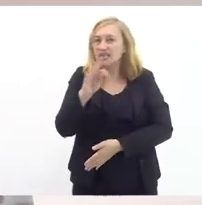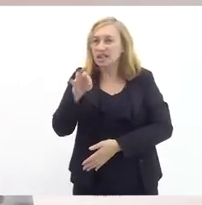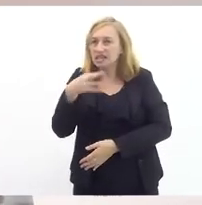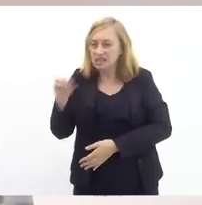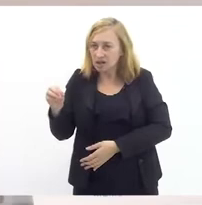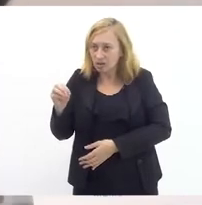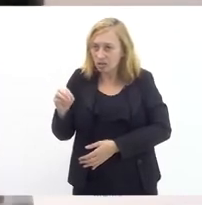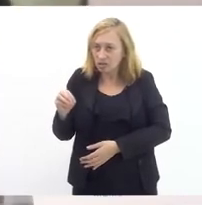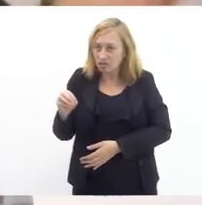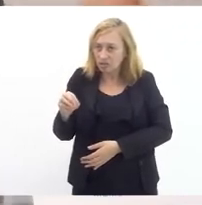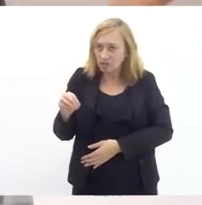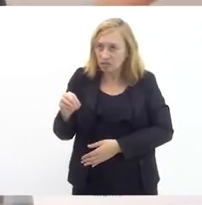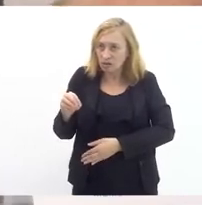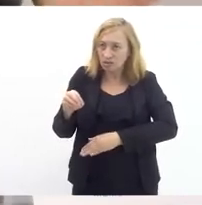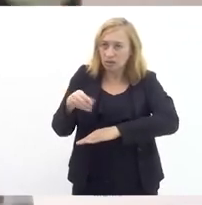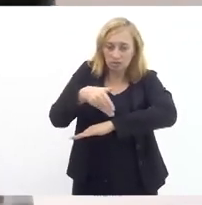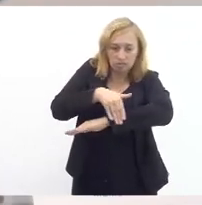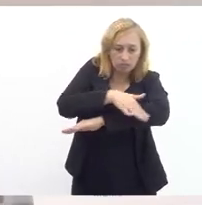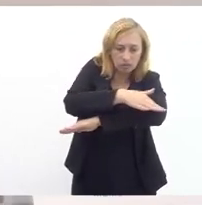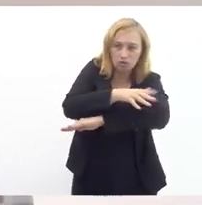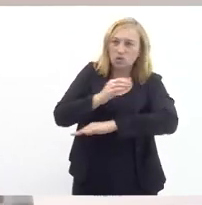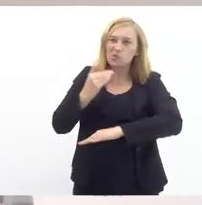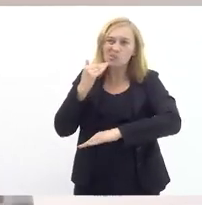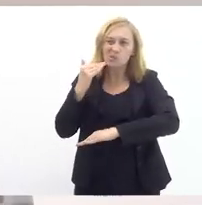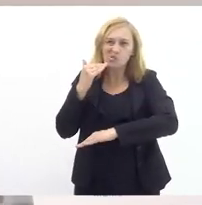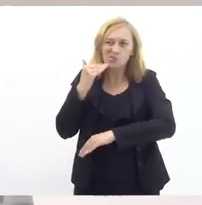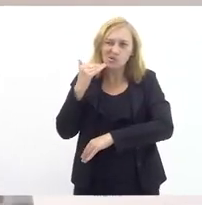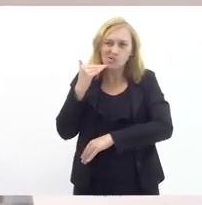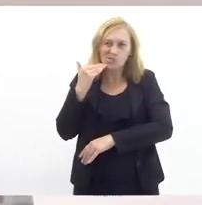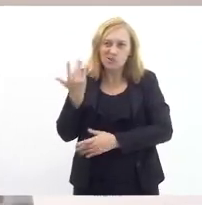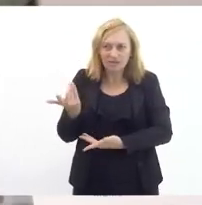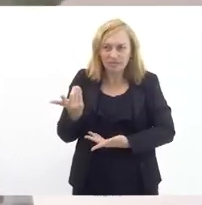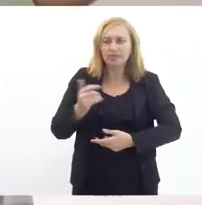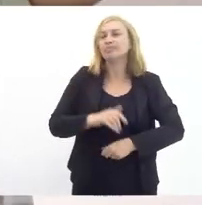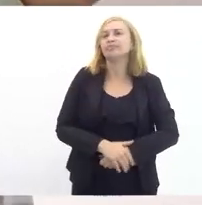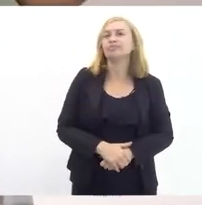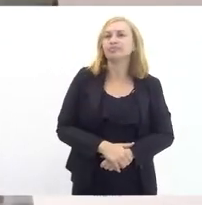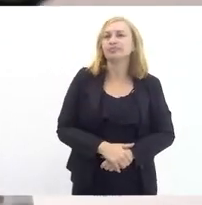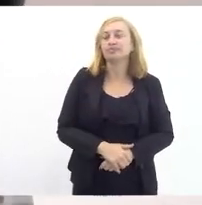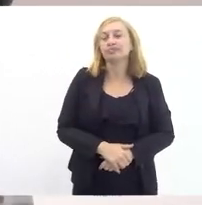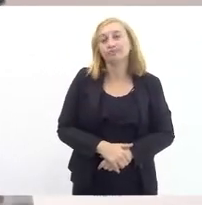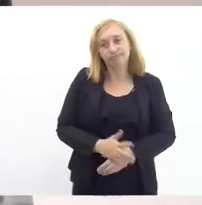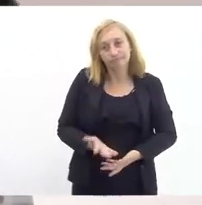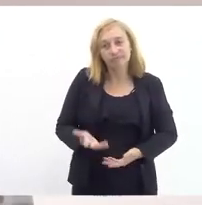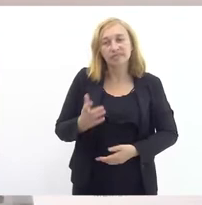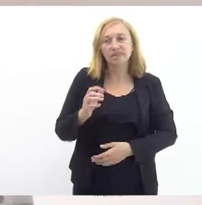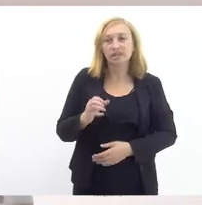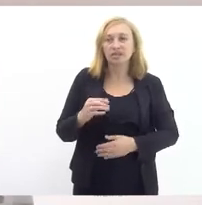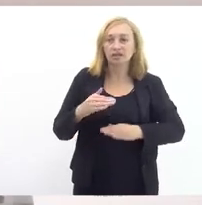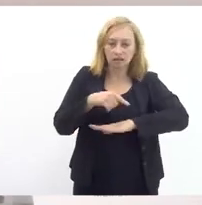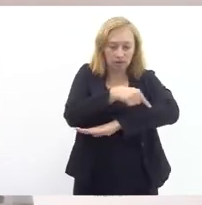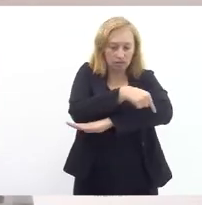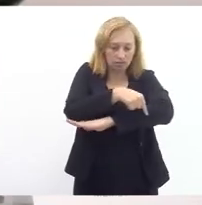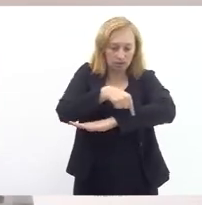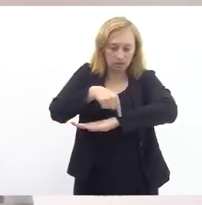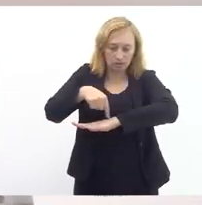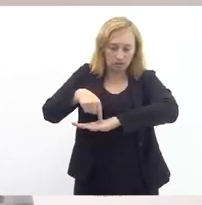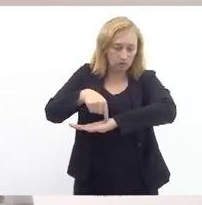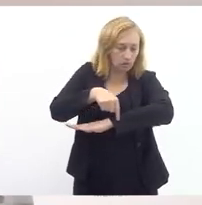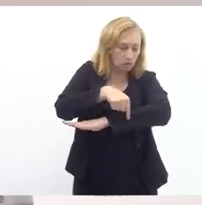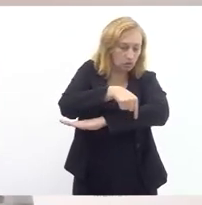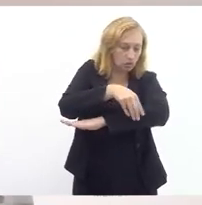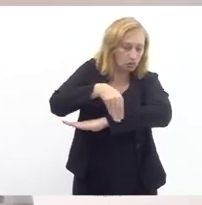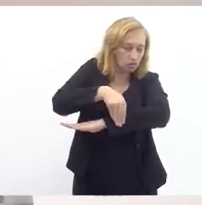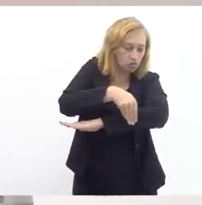mix, um pedaço em tangente, um pedaço em curva. Porque a tangente, quando pega a curva no ponto de